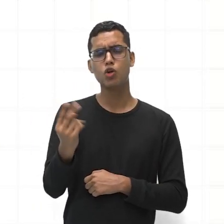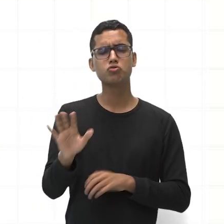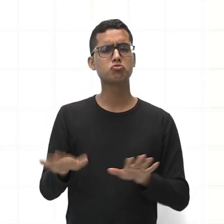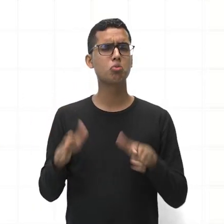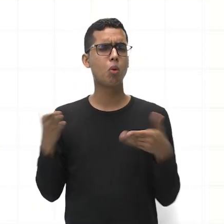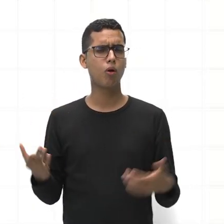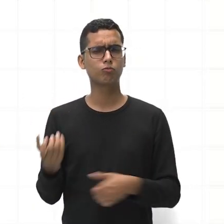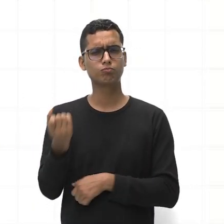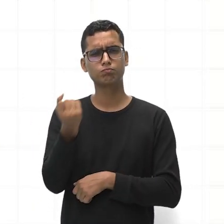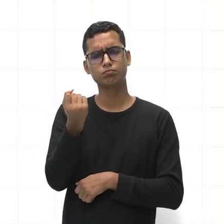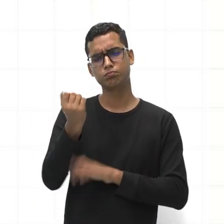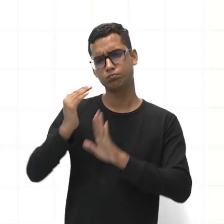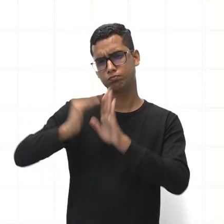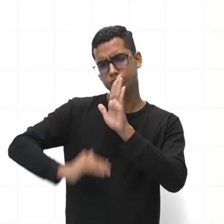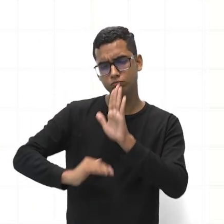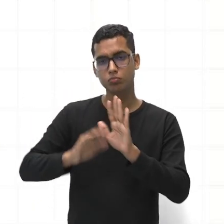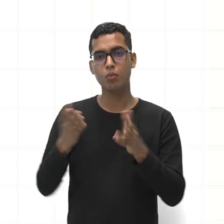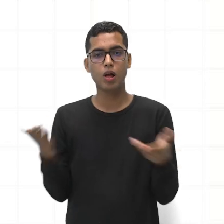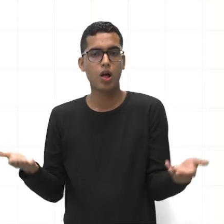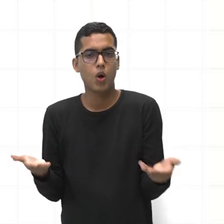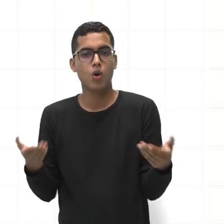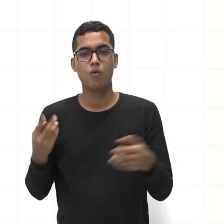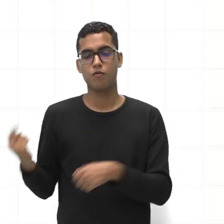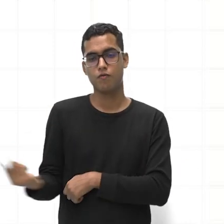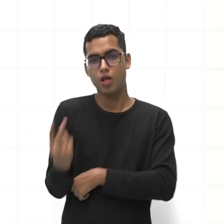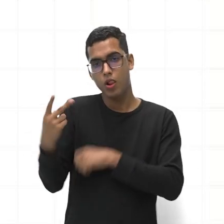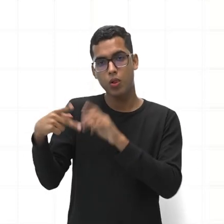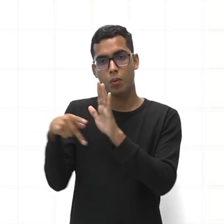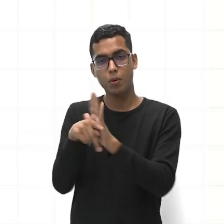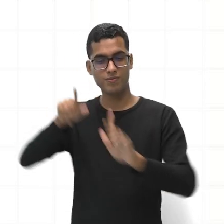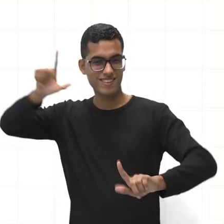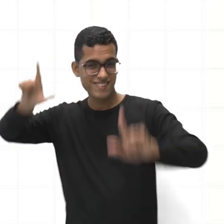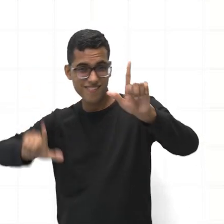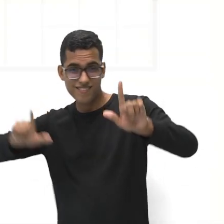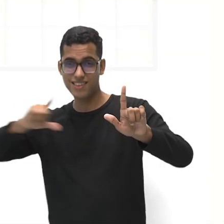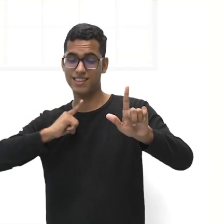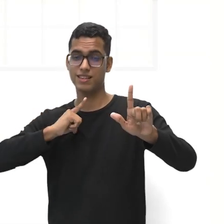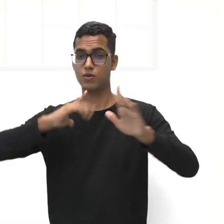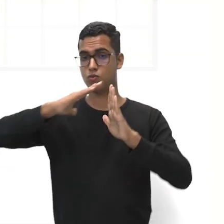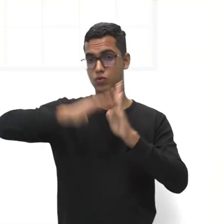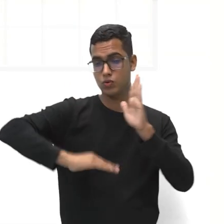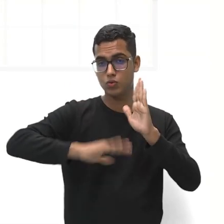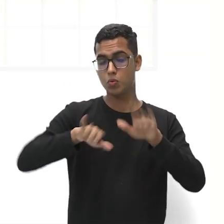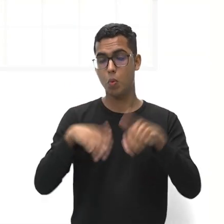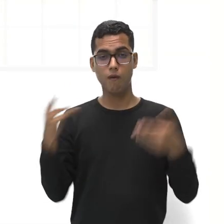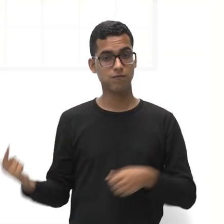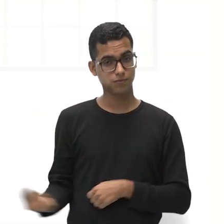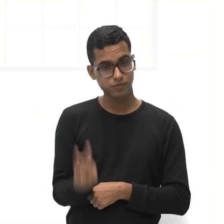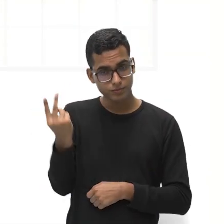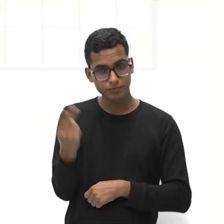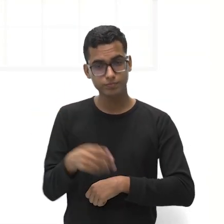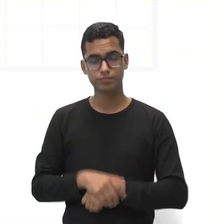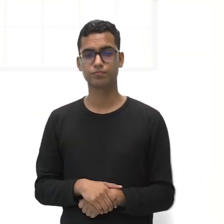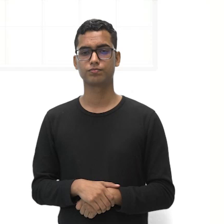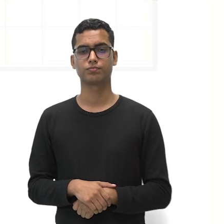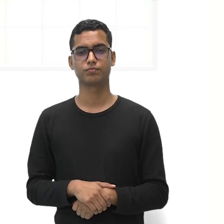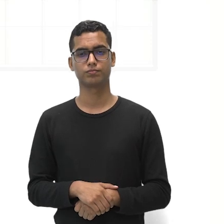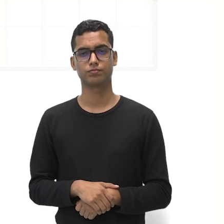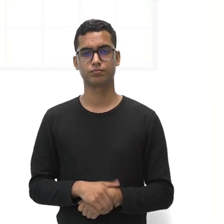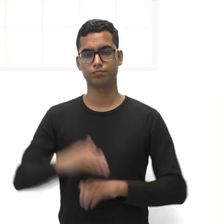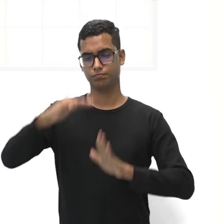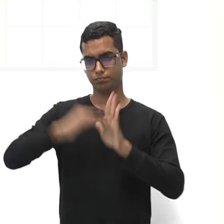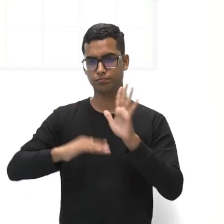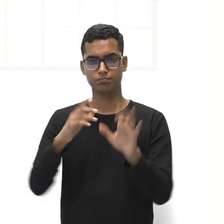e sim qual o valor do televisor com o desconto. Então o que é que nós temos que fazer? Vamos pegar aqui o valor do desconto, que já